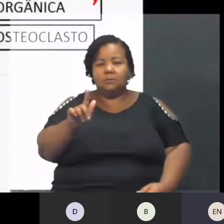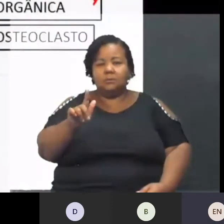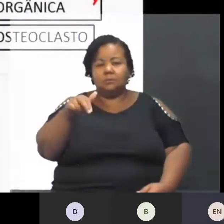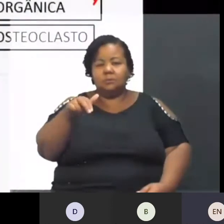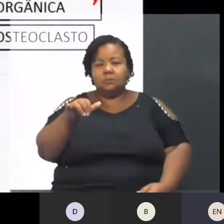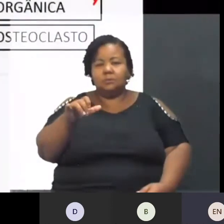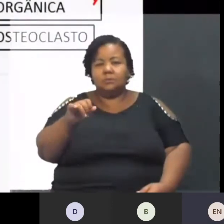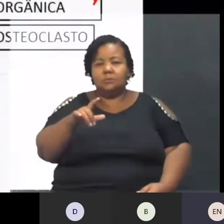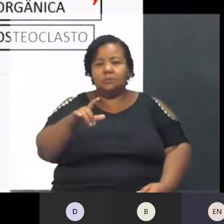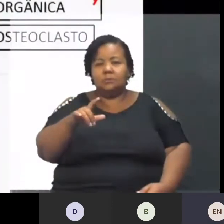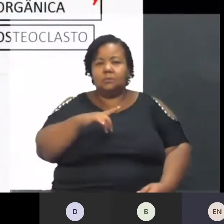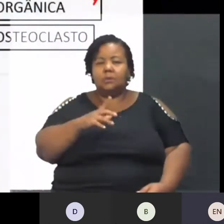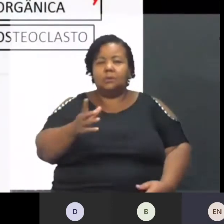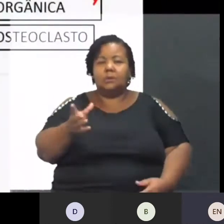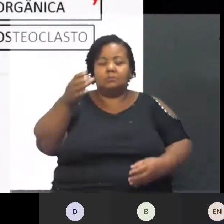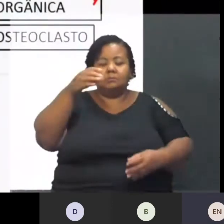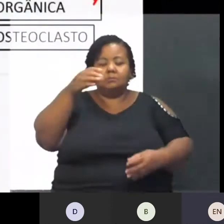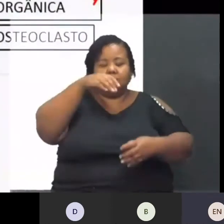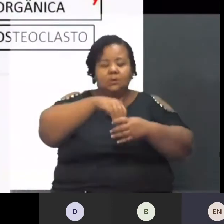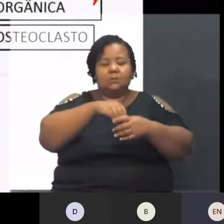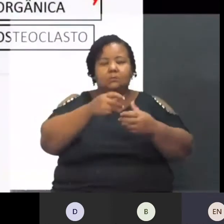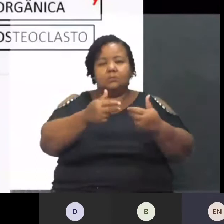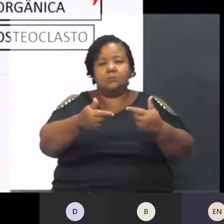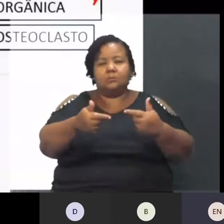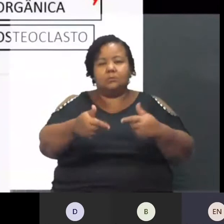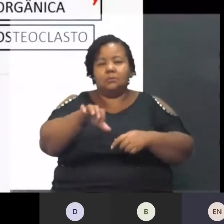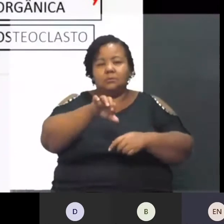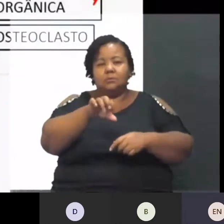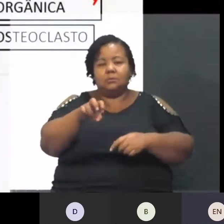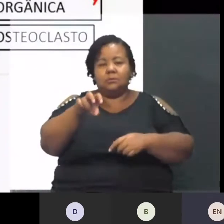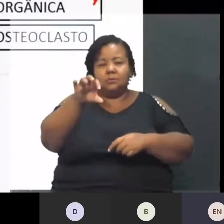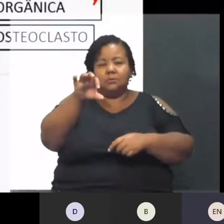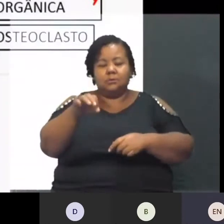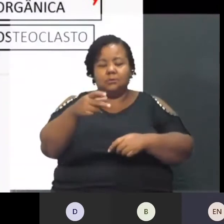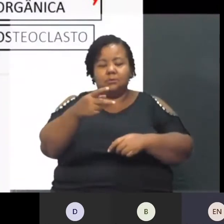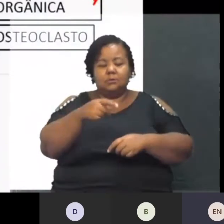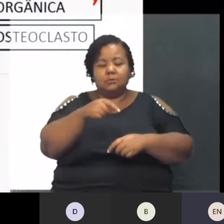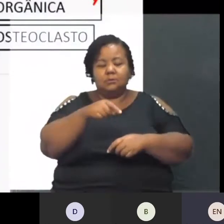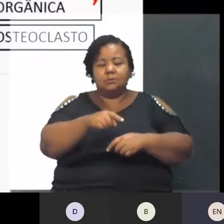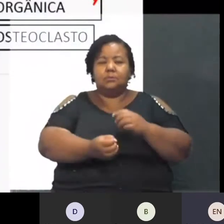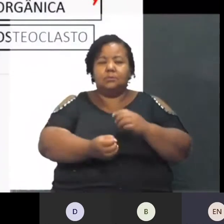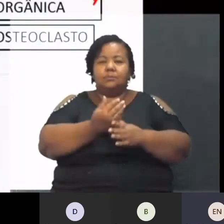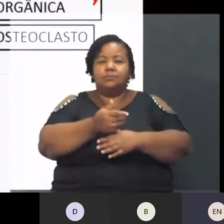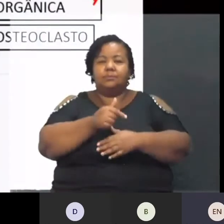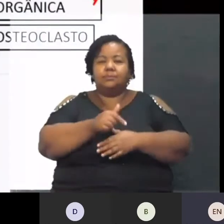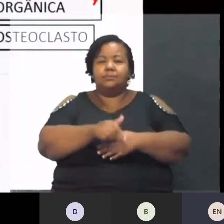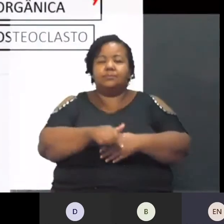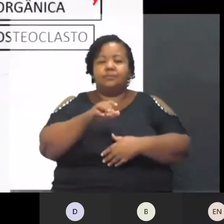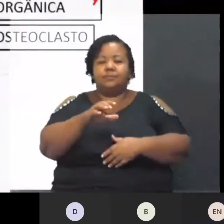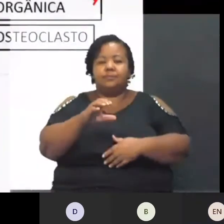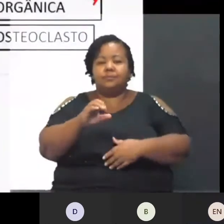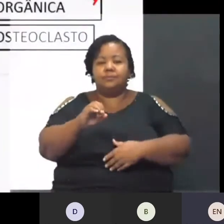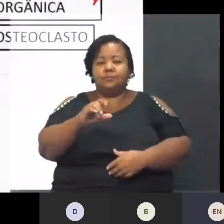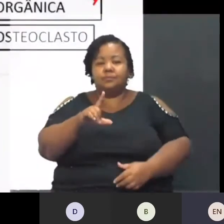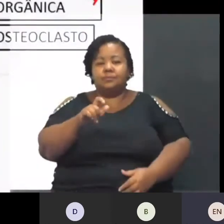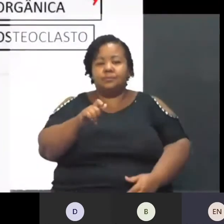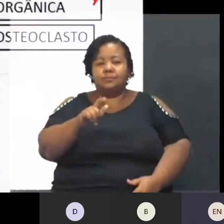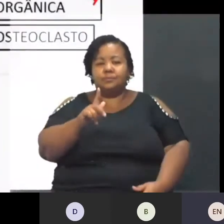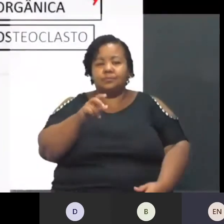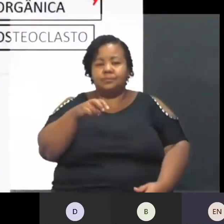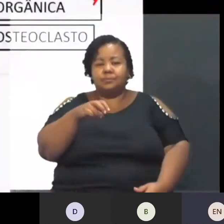formada basicamente por compostos orgânicos. E 95% dessa matriz é formada por colágeno.